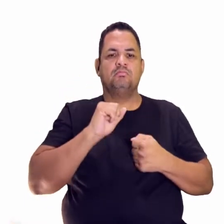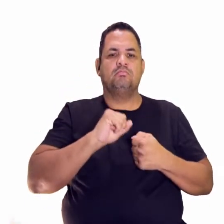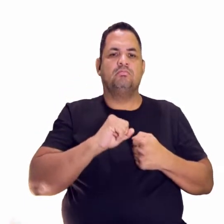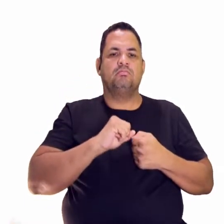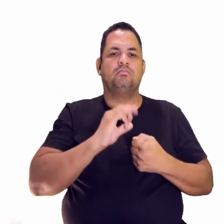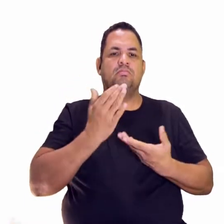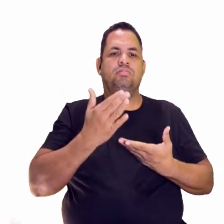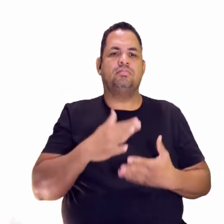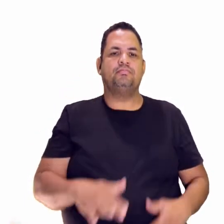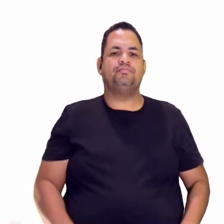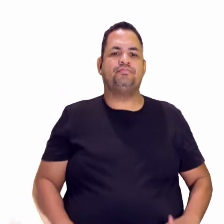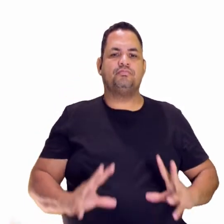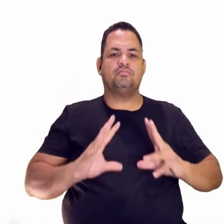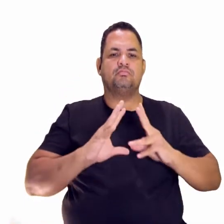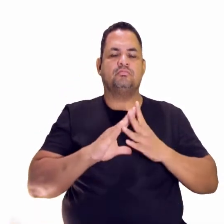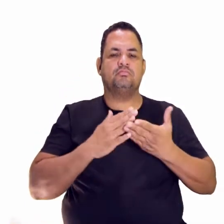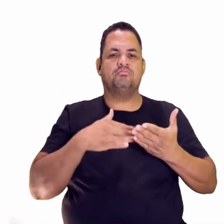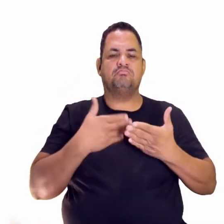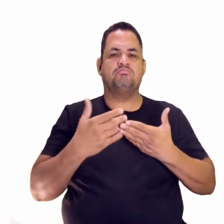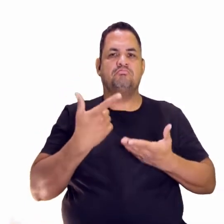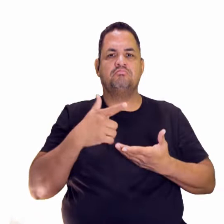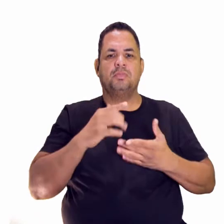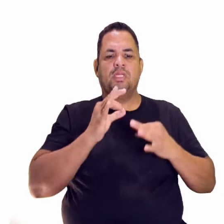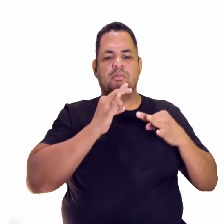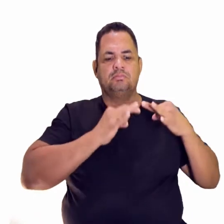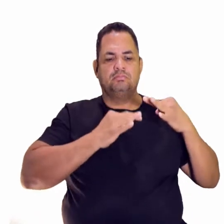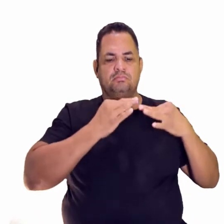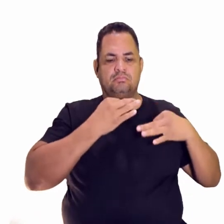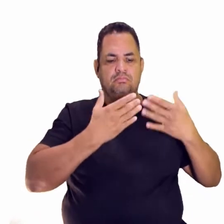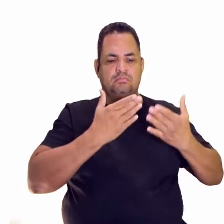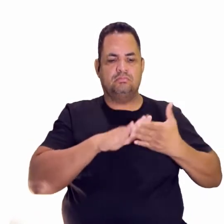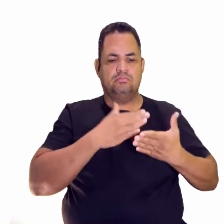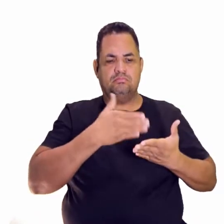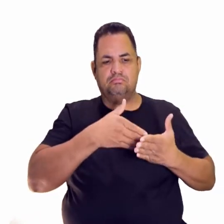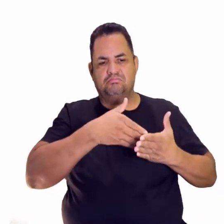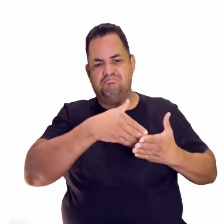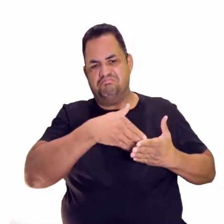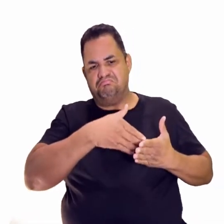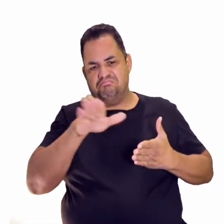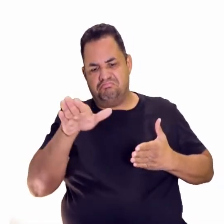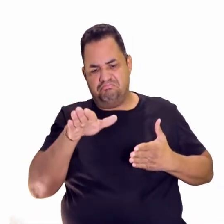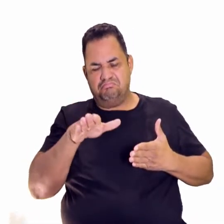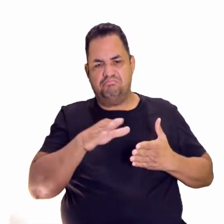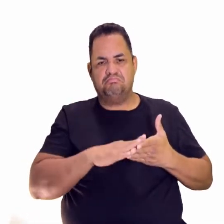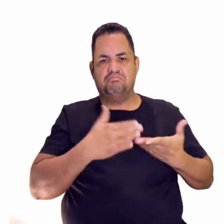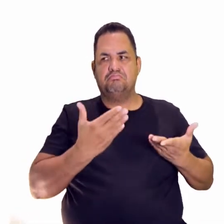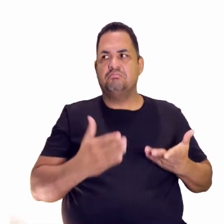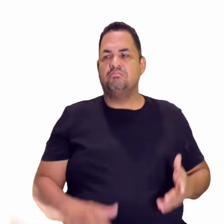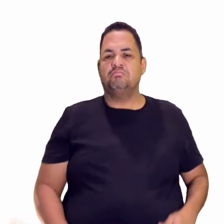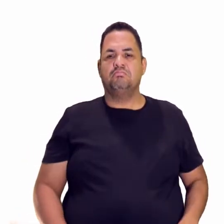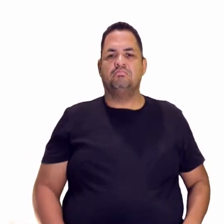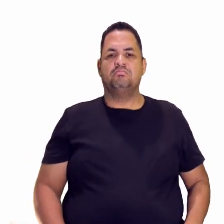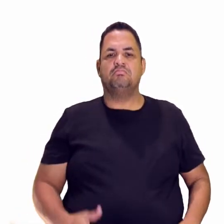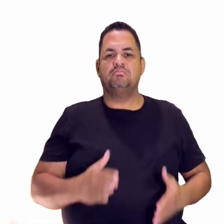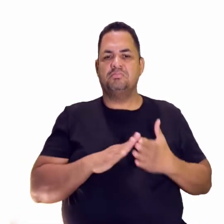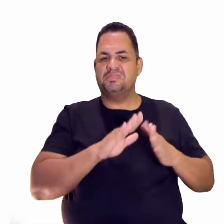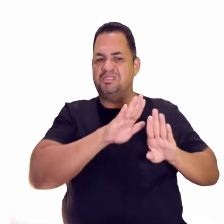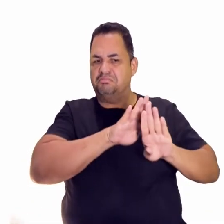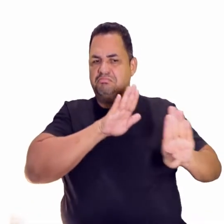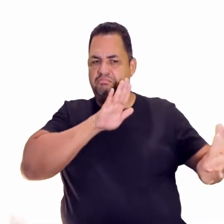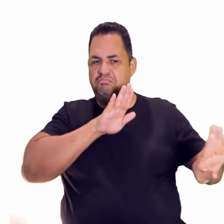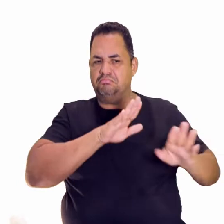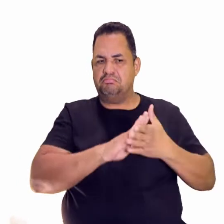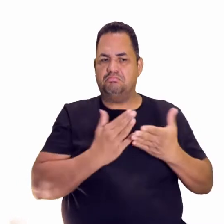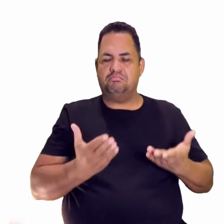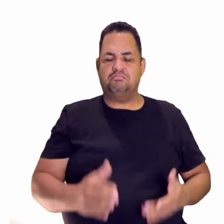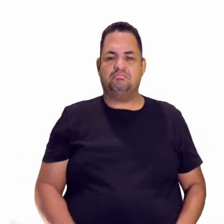que toda e qualquer injustiça seja coibida, seja desprezada, que você se afaste desse tipo